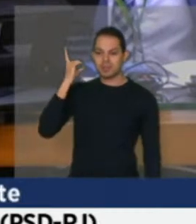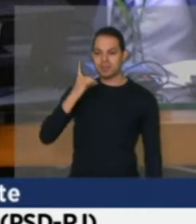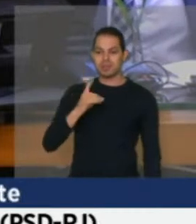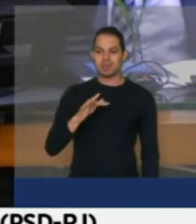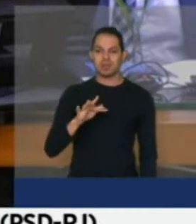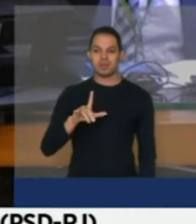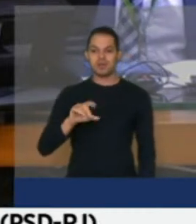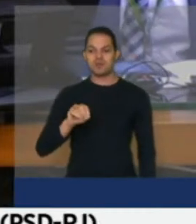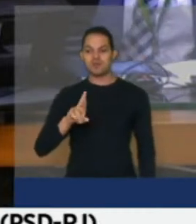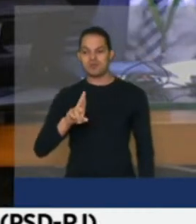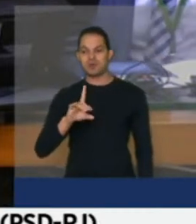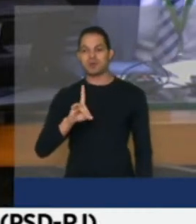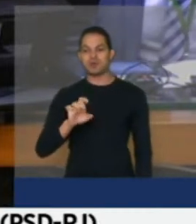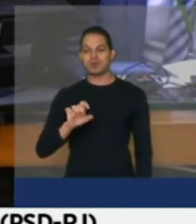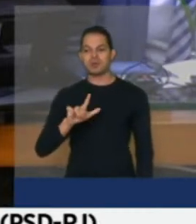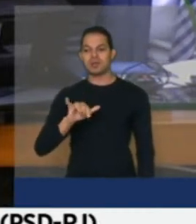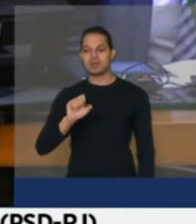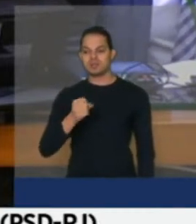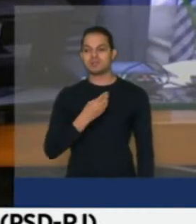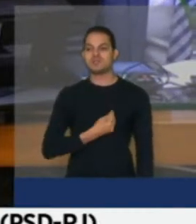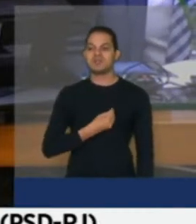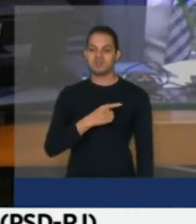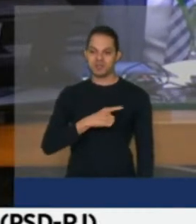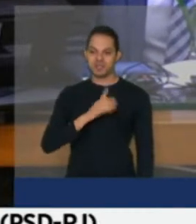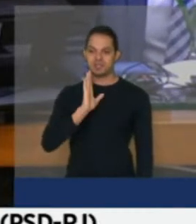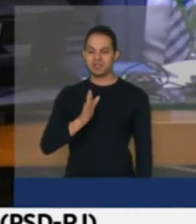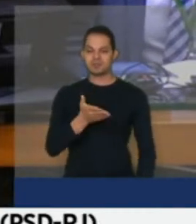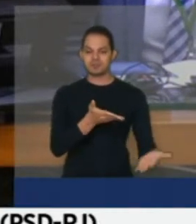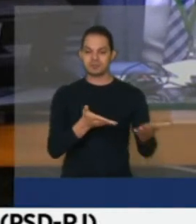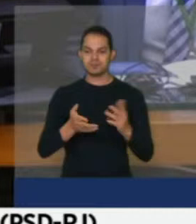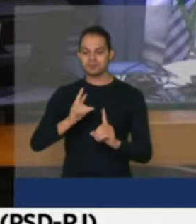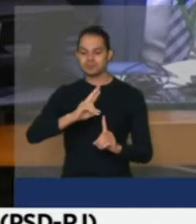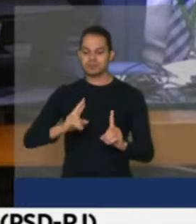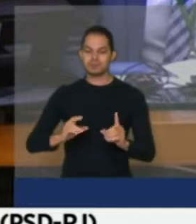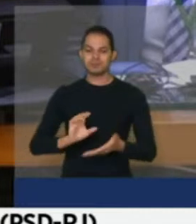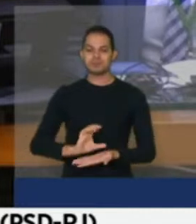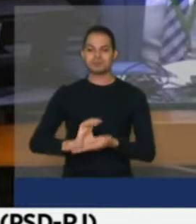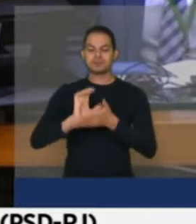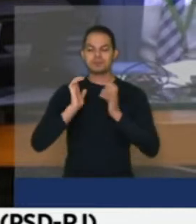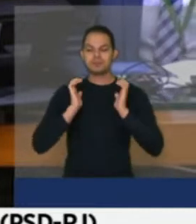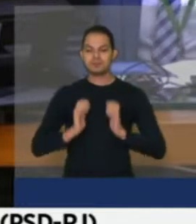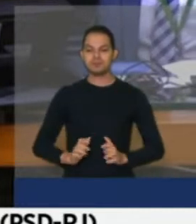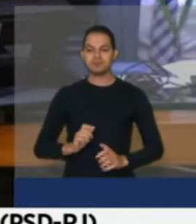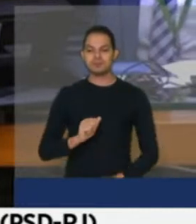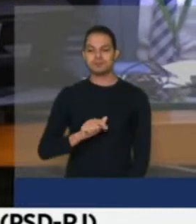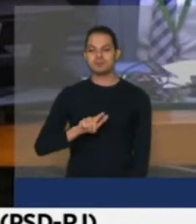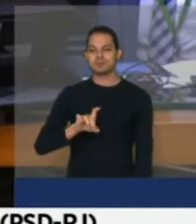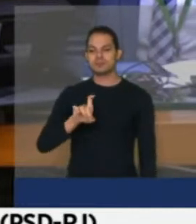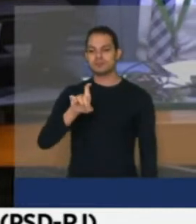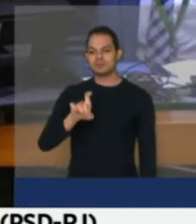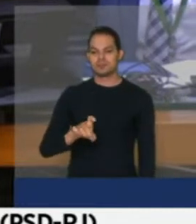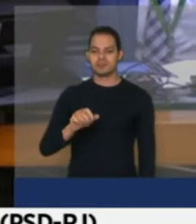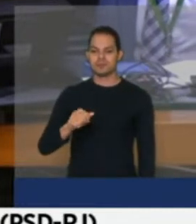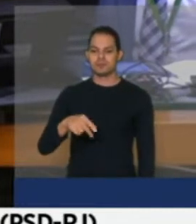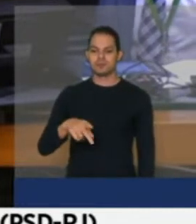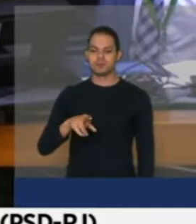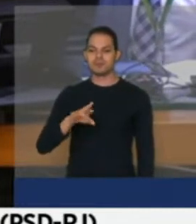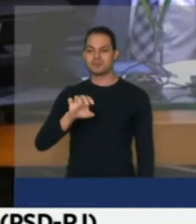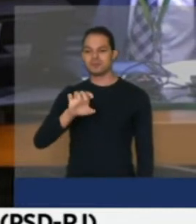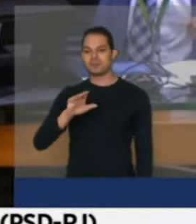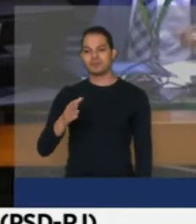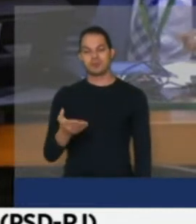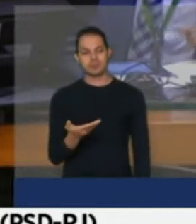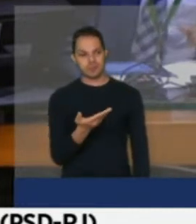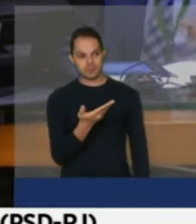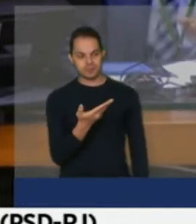Já estão plenário. Concedo a palavra ao relator do Conselho de Ética, Alexandre Leite, por 25 minutos. Após,